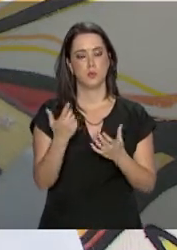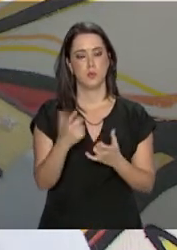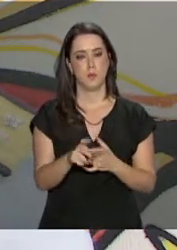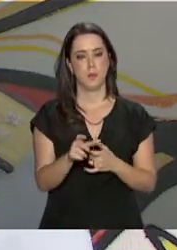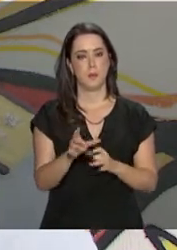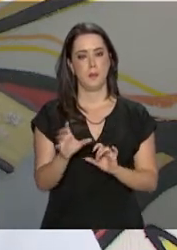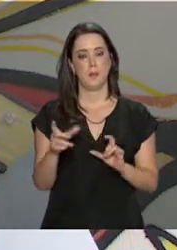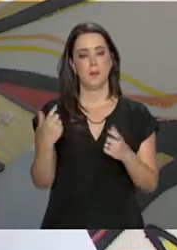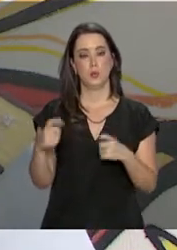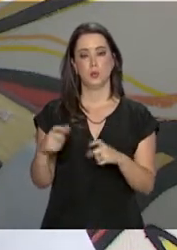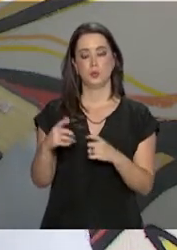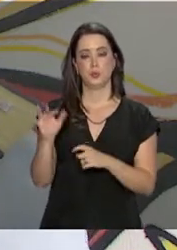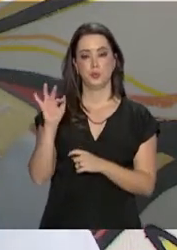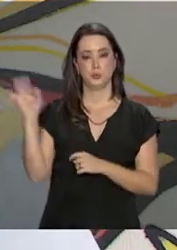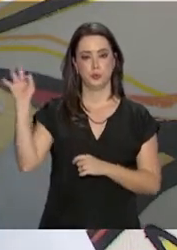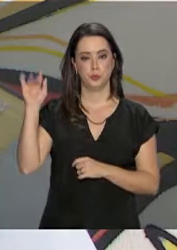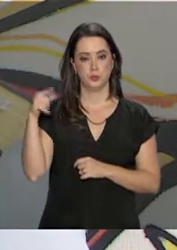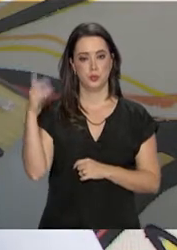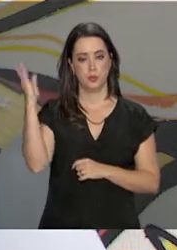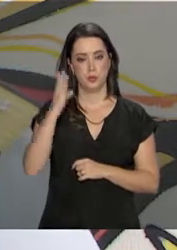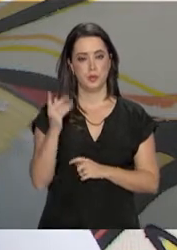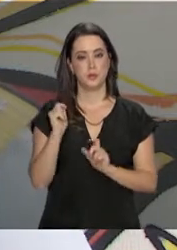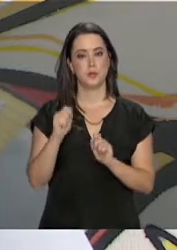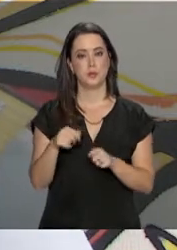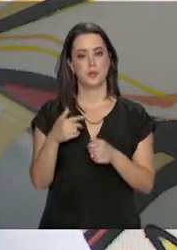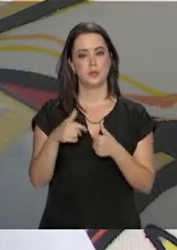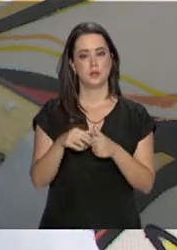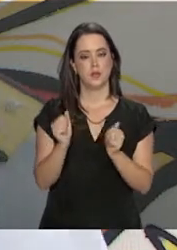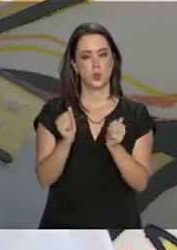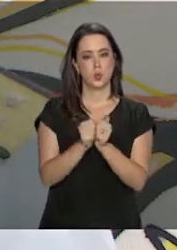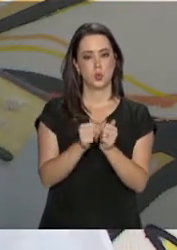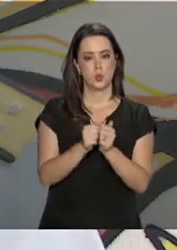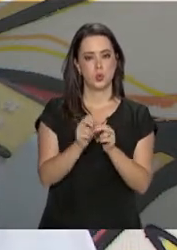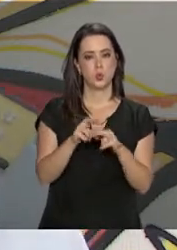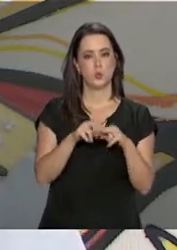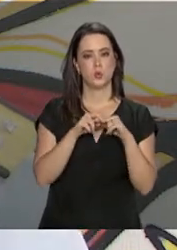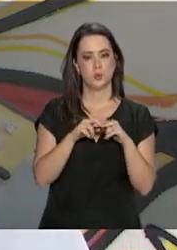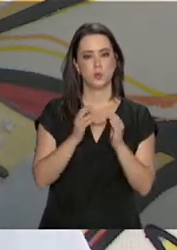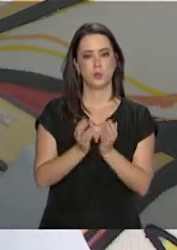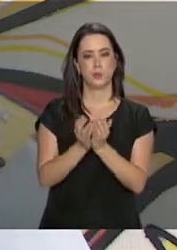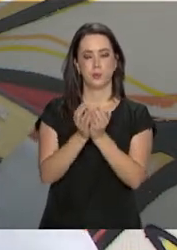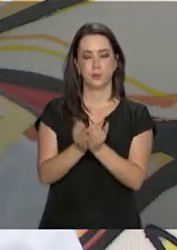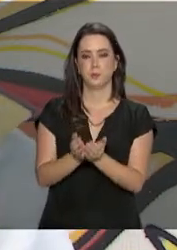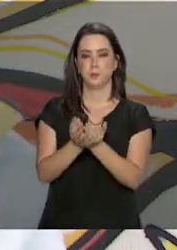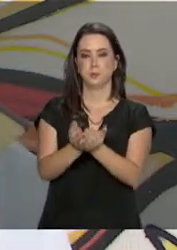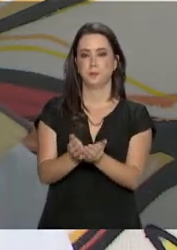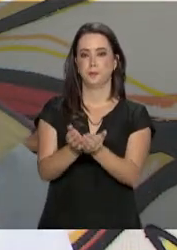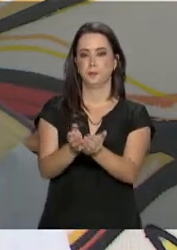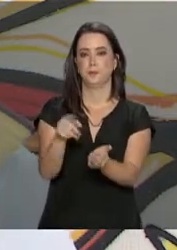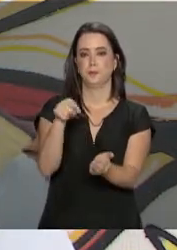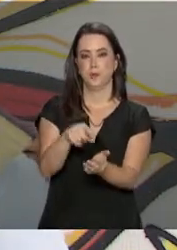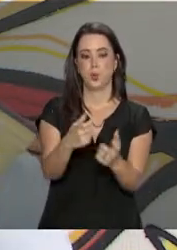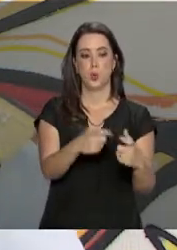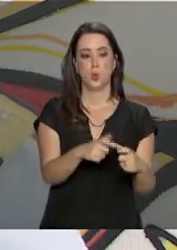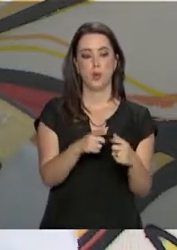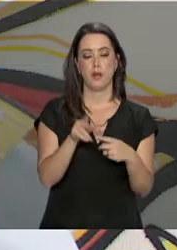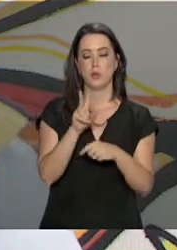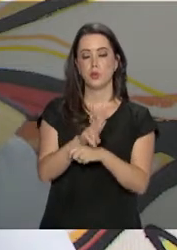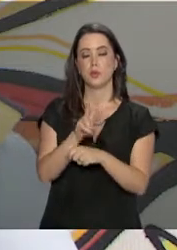um órgão federal, o Brasil, possa estar presente através dos seus navios naquelas